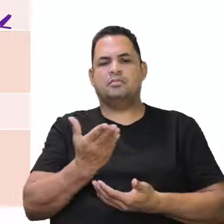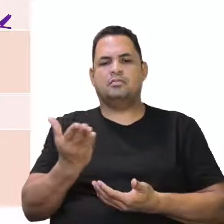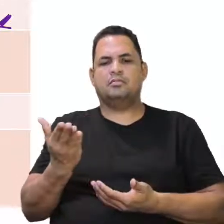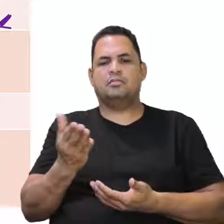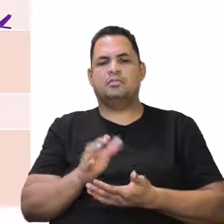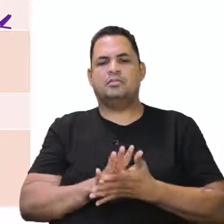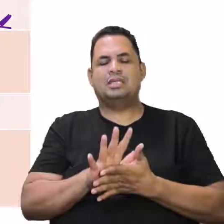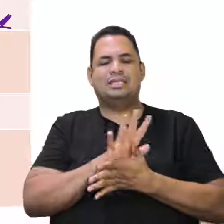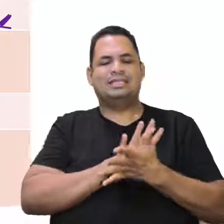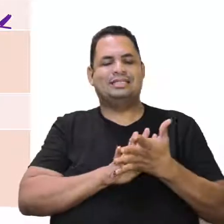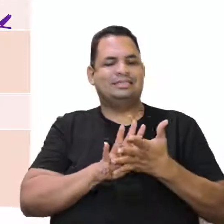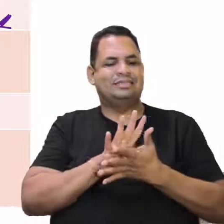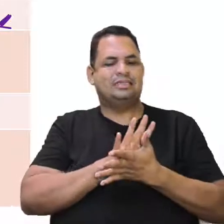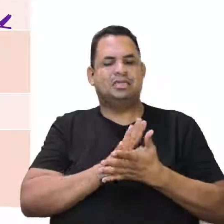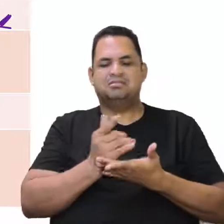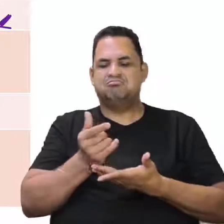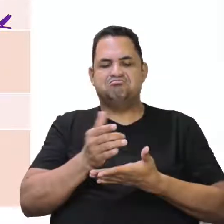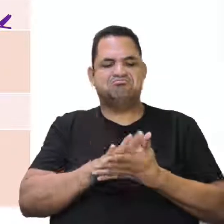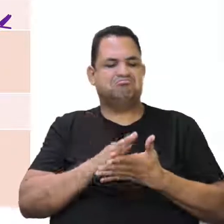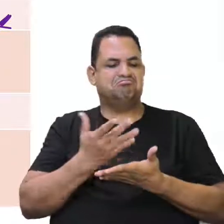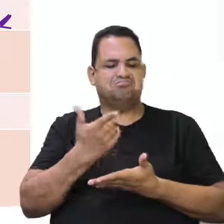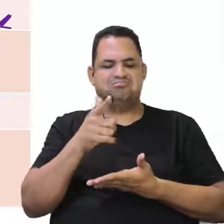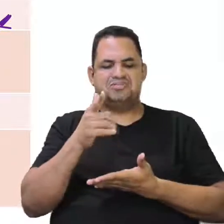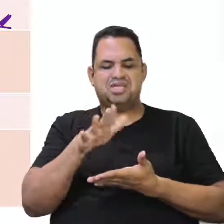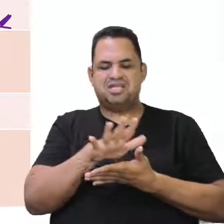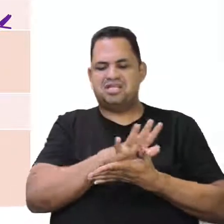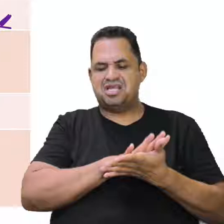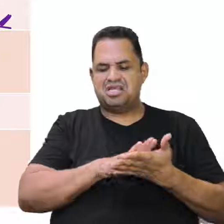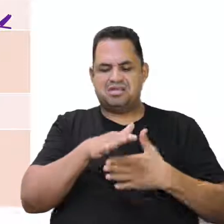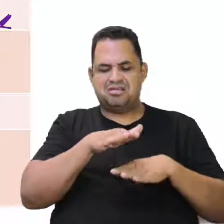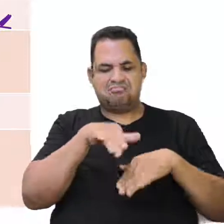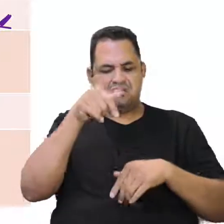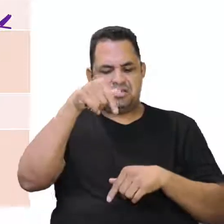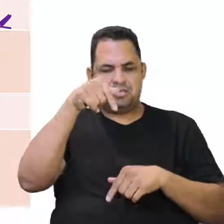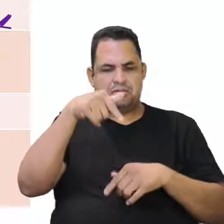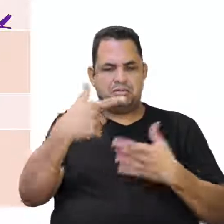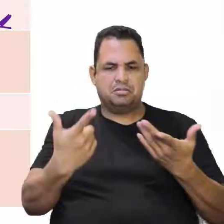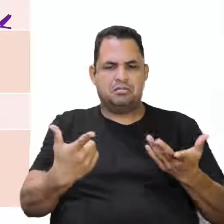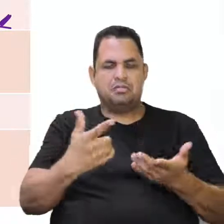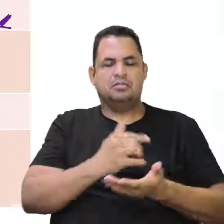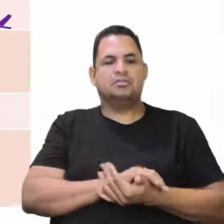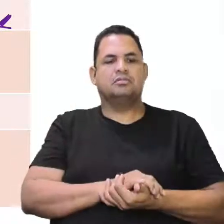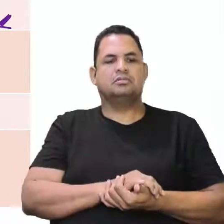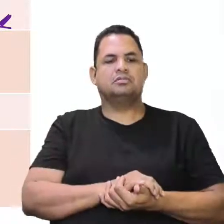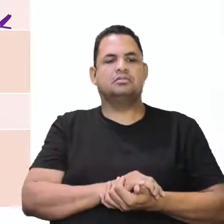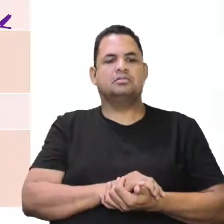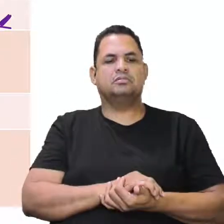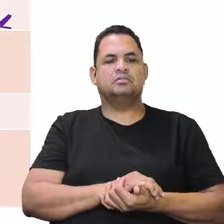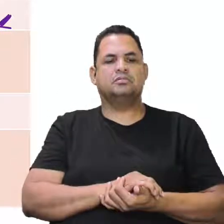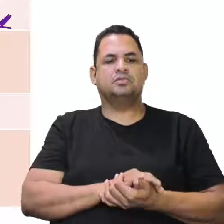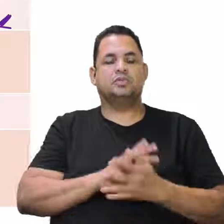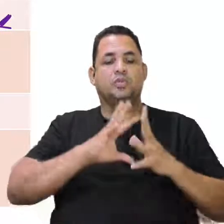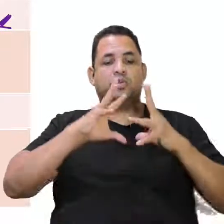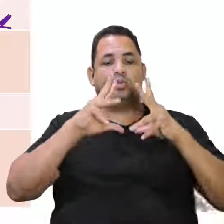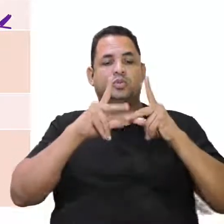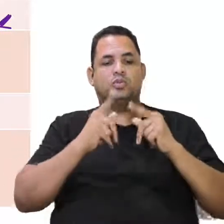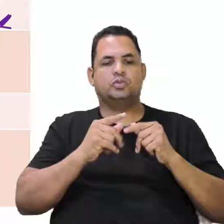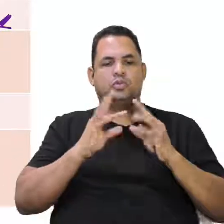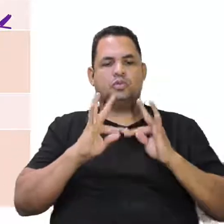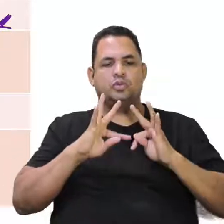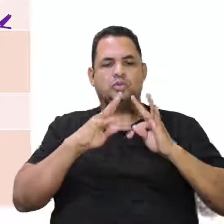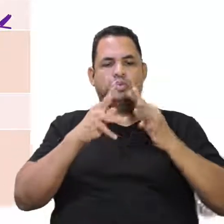here. Nada está aqui. Está vazio, não tem nada aqui. Everything agora, com o sentido de